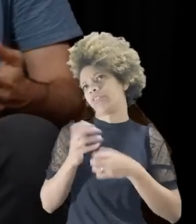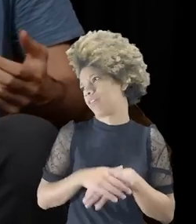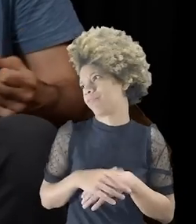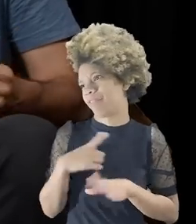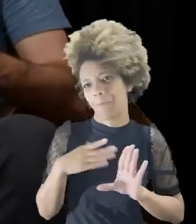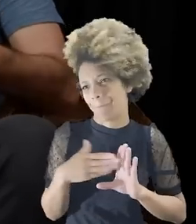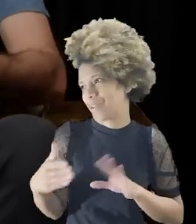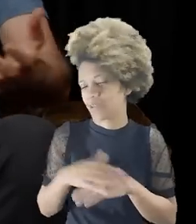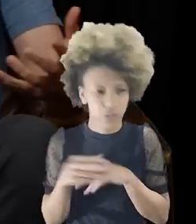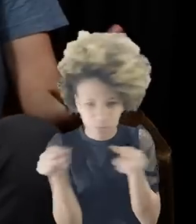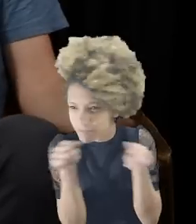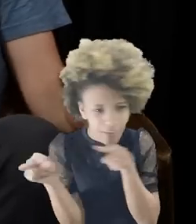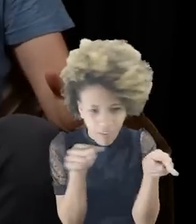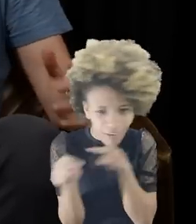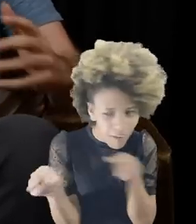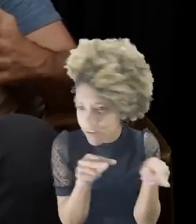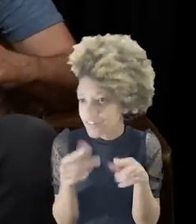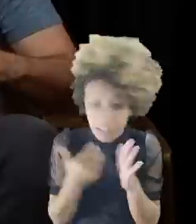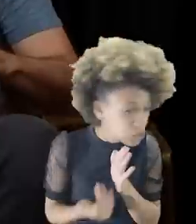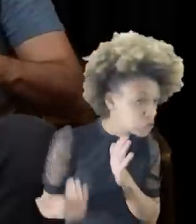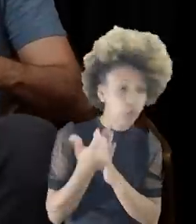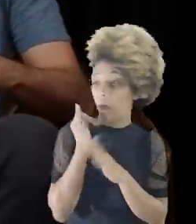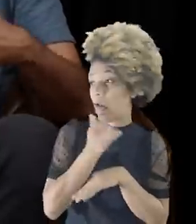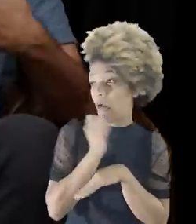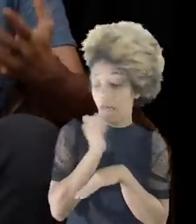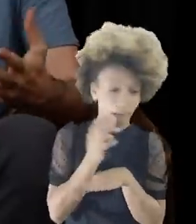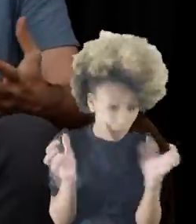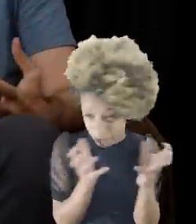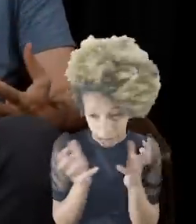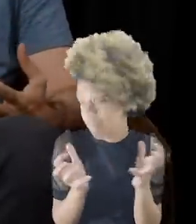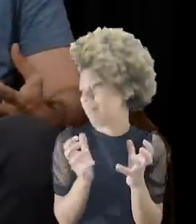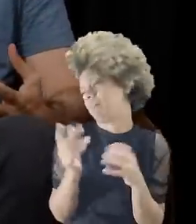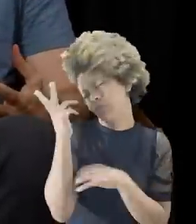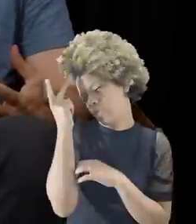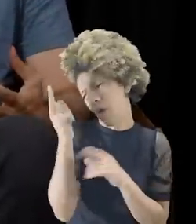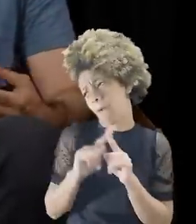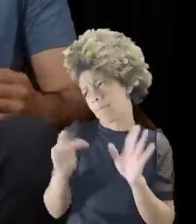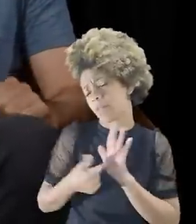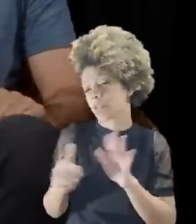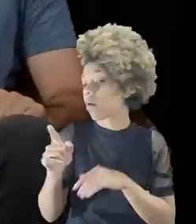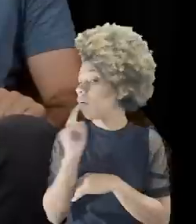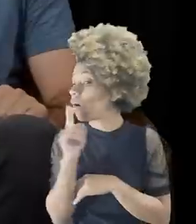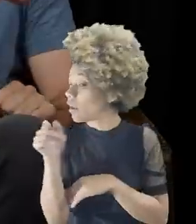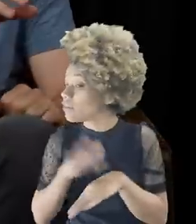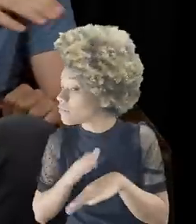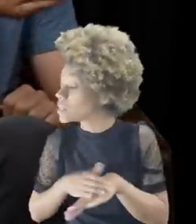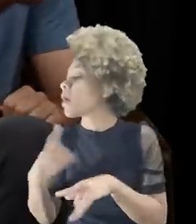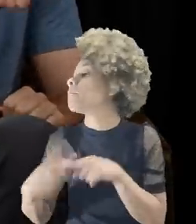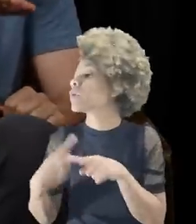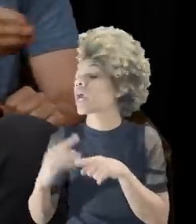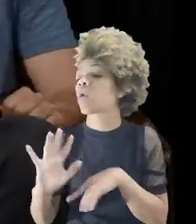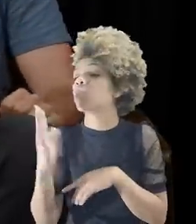tá no momento pegando fogo do jogo ali você sobe o Tom junto com o narrador é normal isso mas é mostrar para ele tipo esse cara fez isso